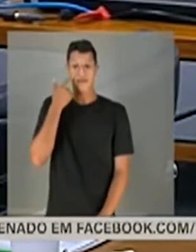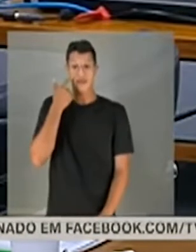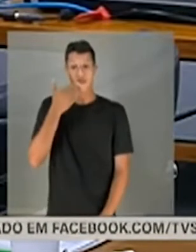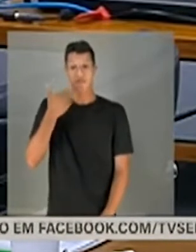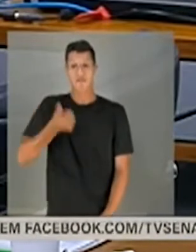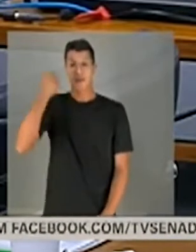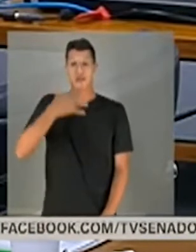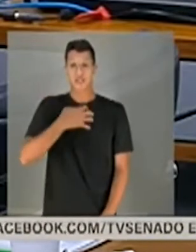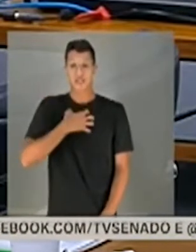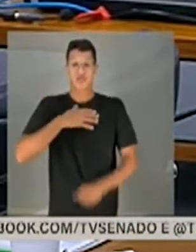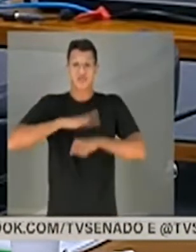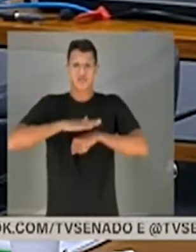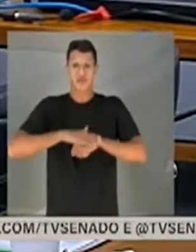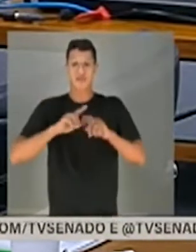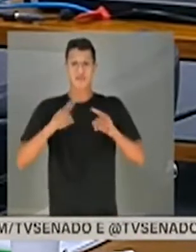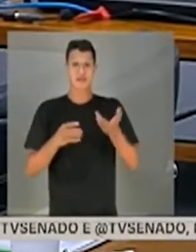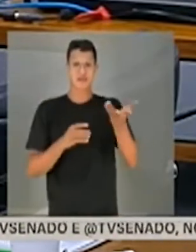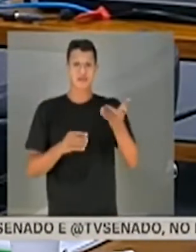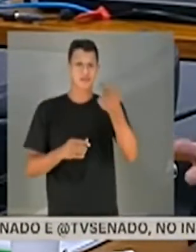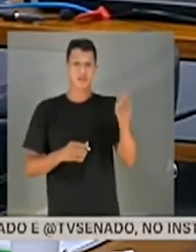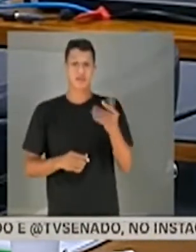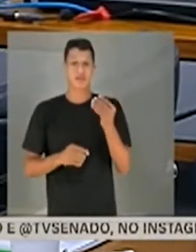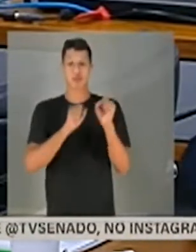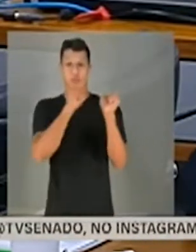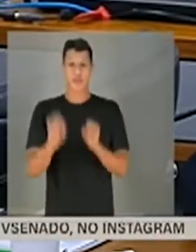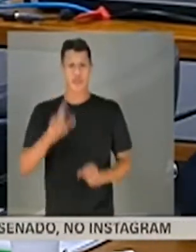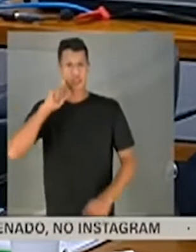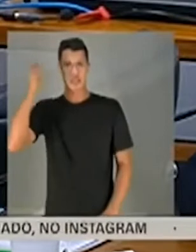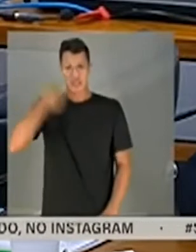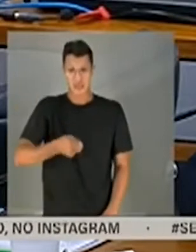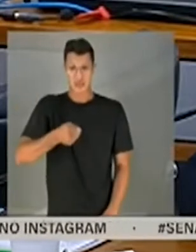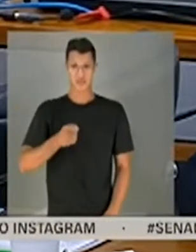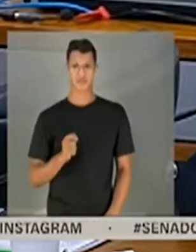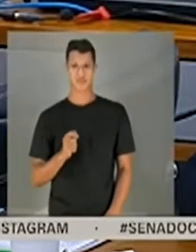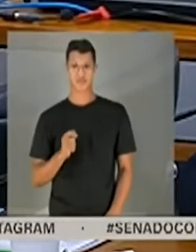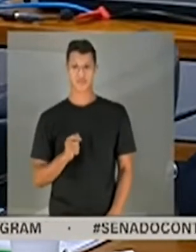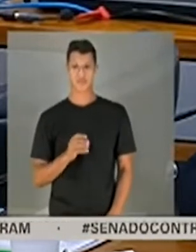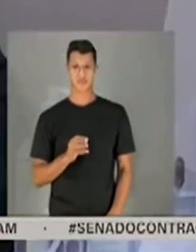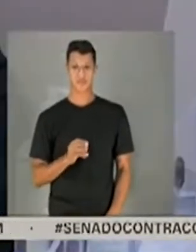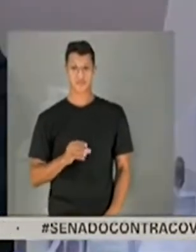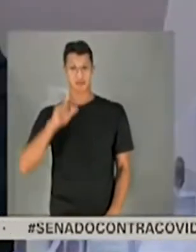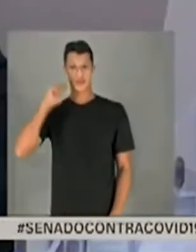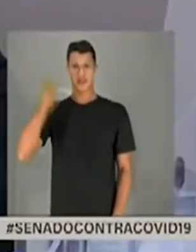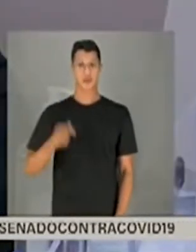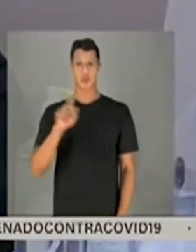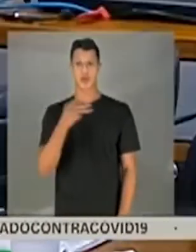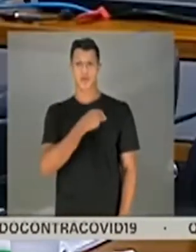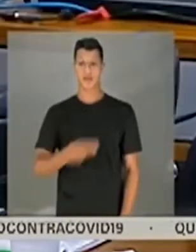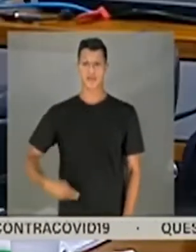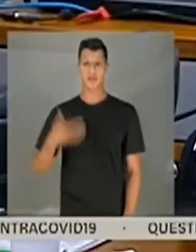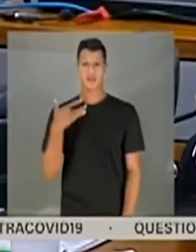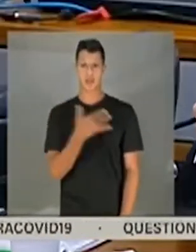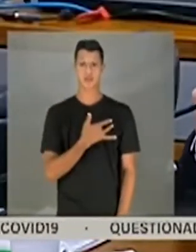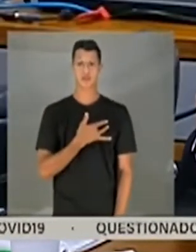melhor maneira de se fazer, mas Vossa Excelência não teve o poder de tomar essa decisão. Essa decisão não compete ao Ministro da Saúde. Não, compete